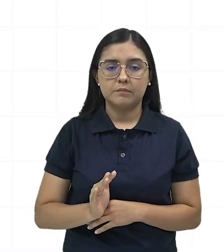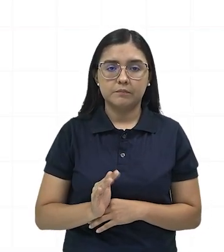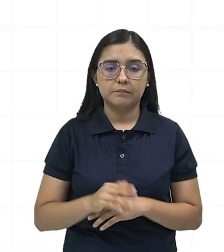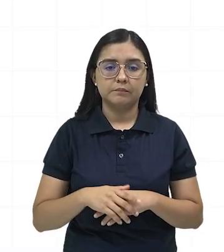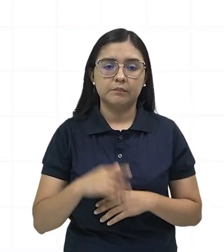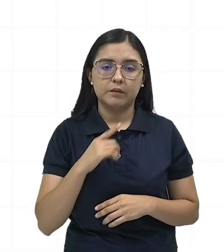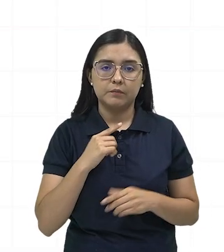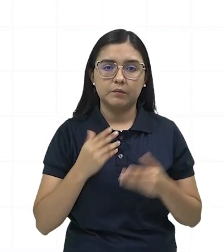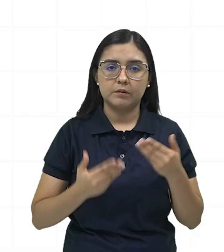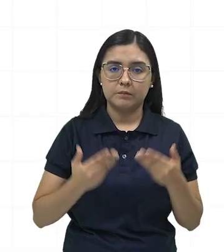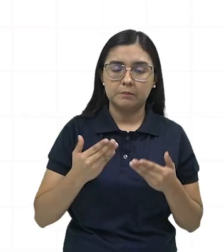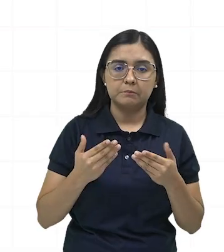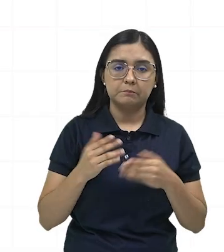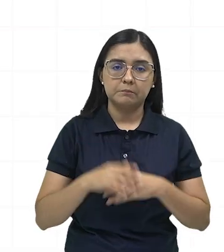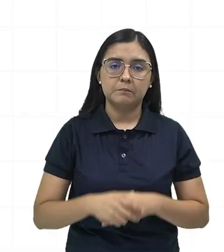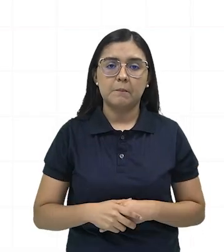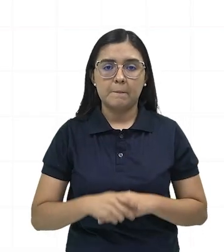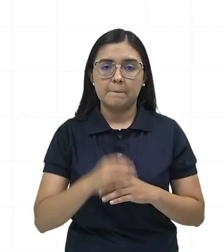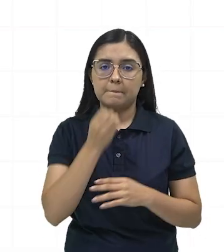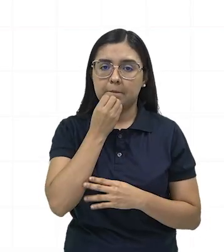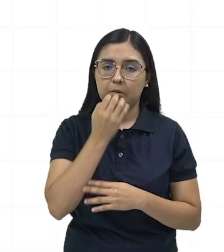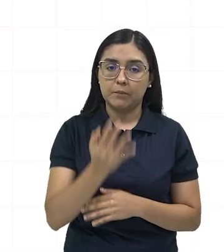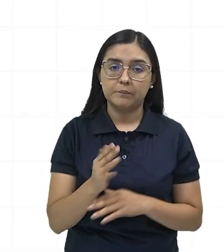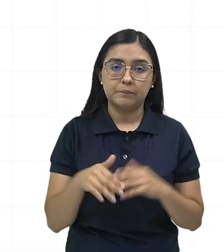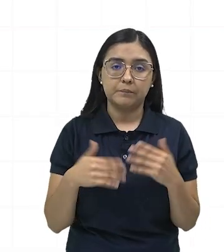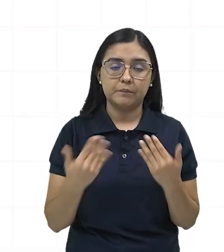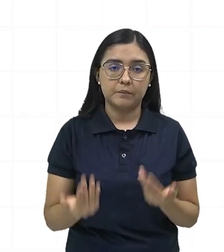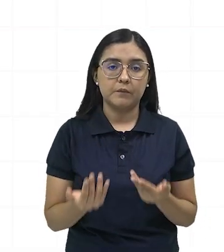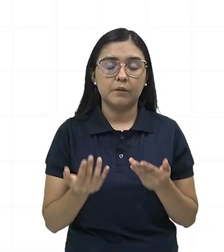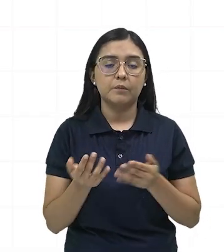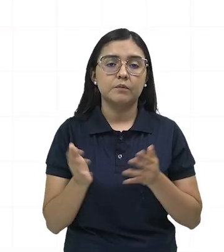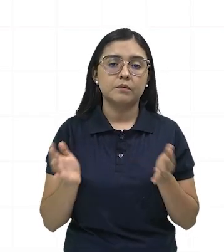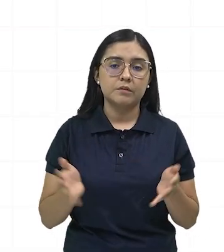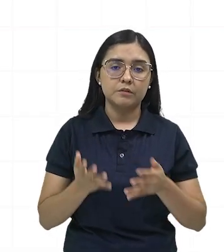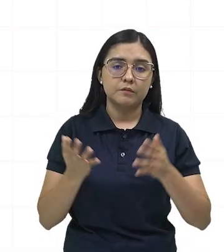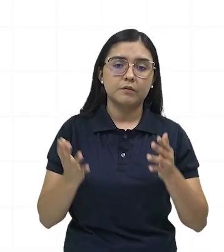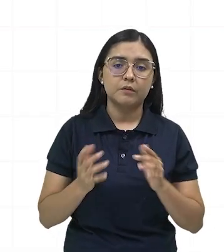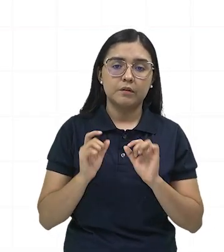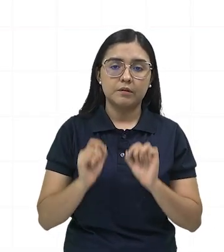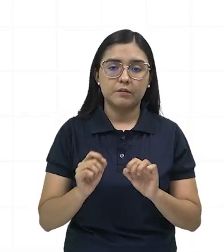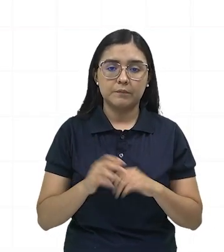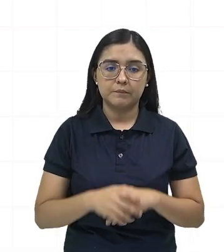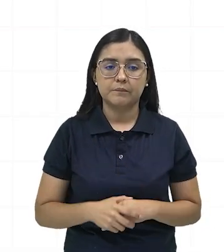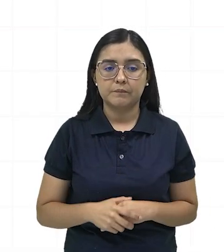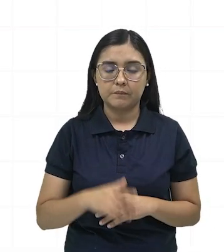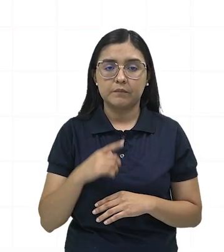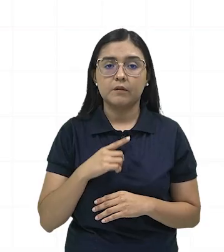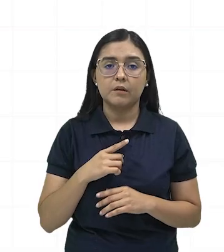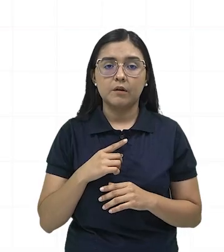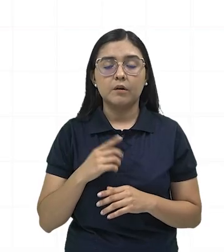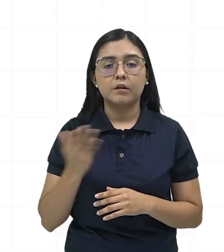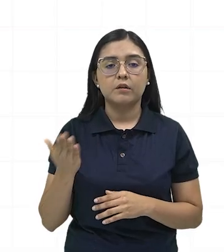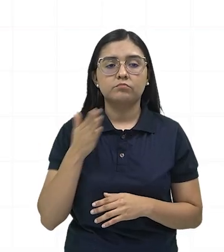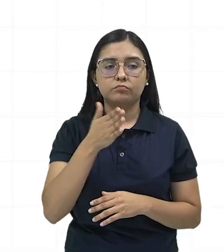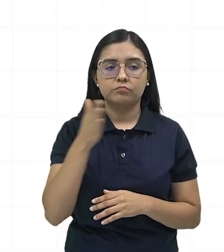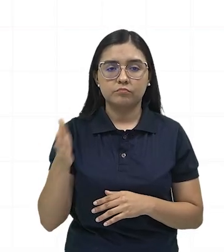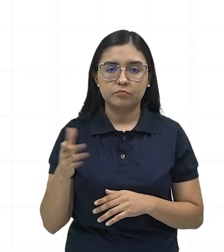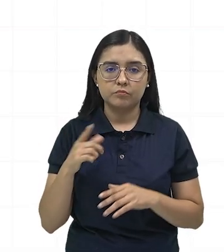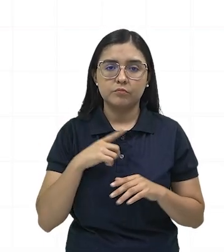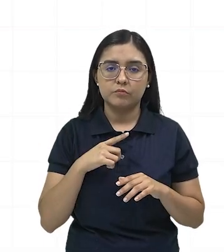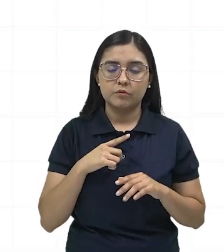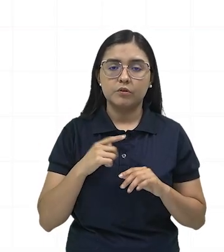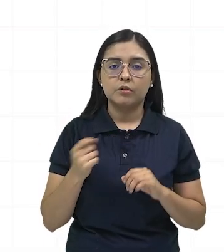balança comercial positiva. Então, eles incentivavam a invasão de novos territórios e o